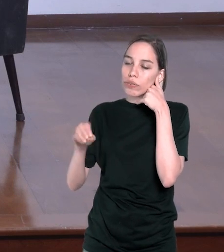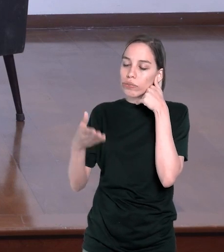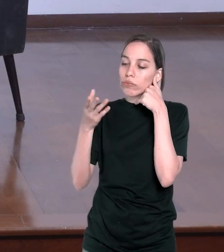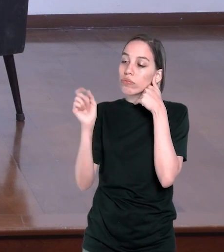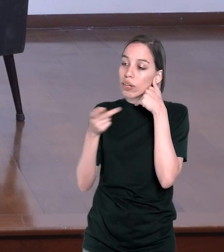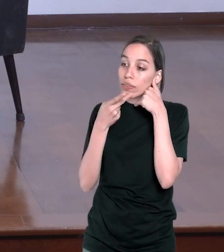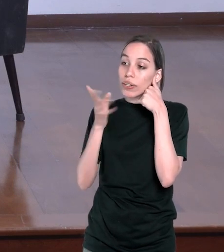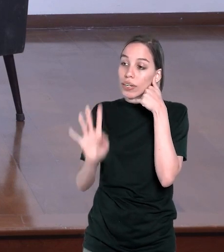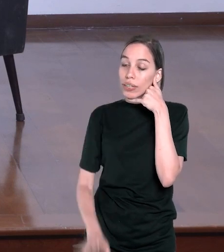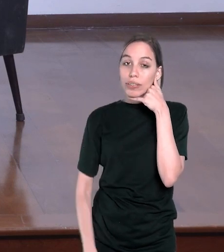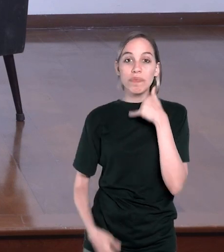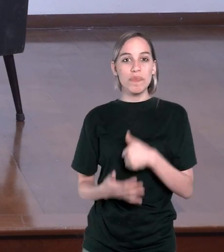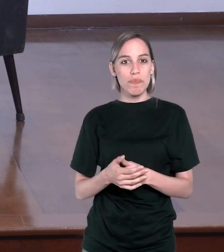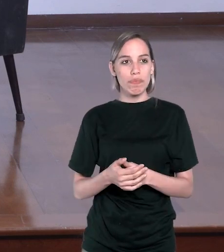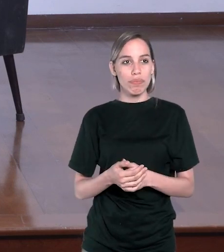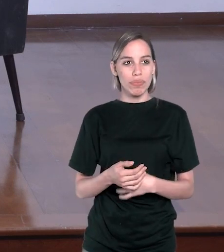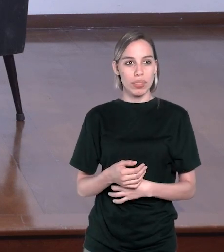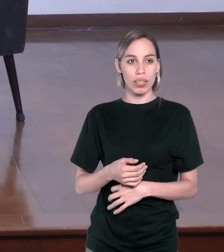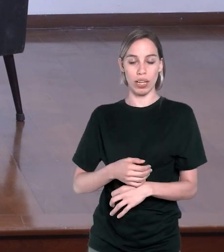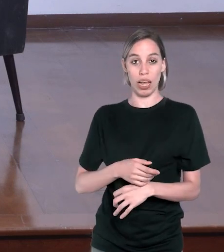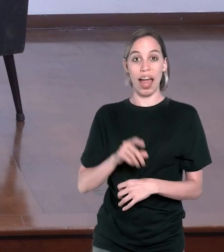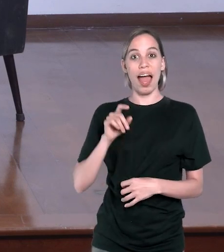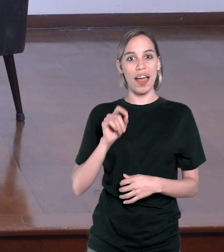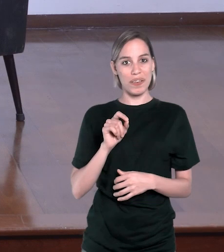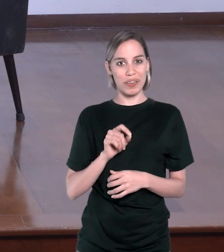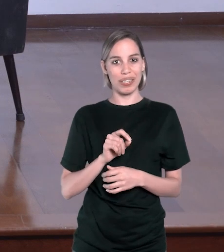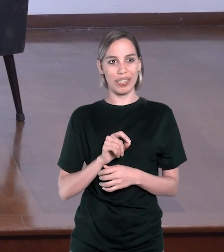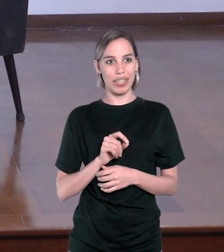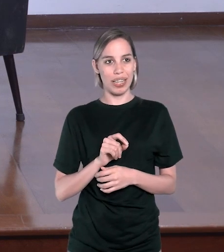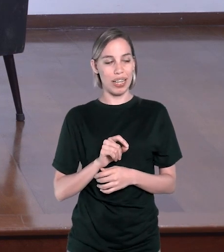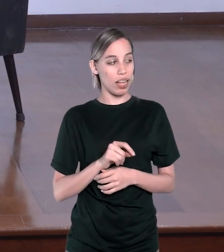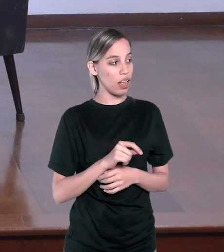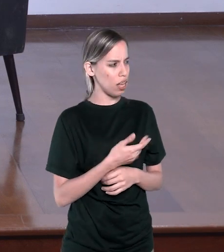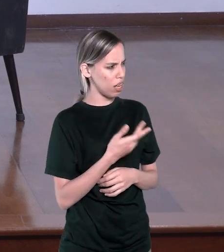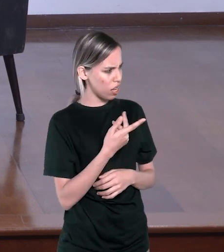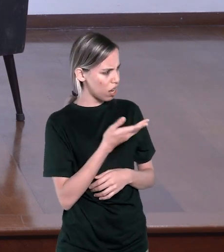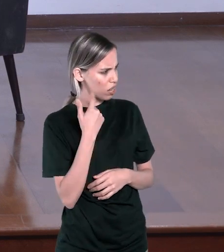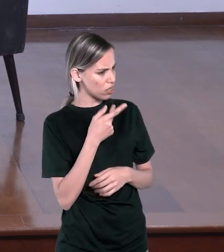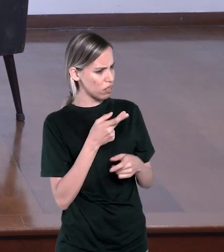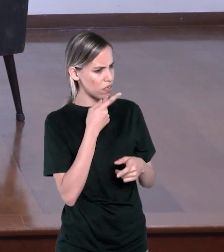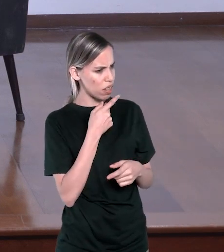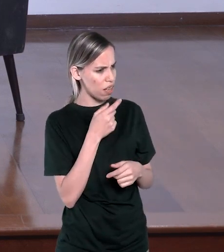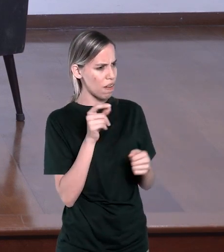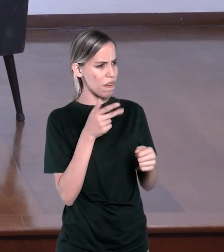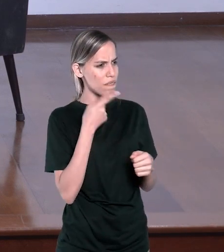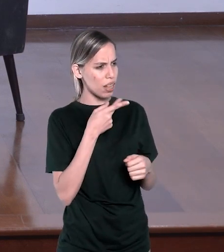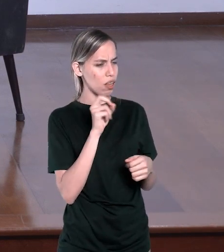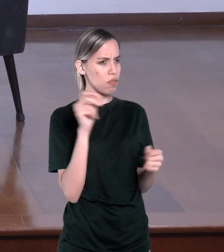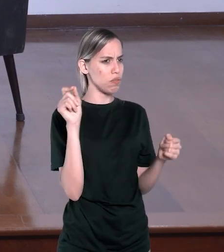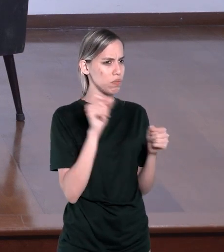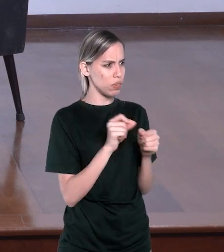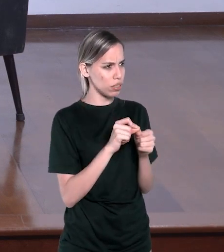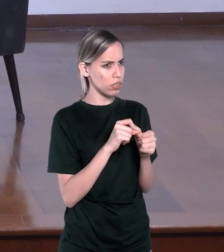recado e conversavam com a secretária e tudo, porque sabiam que ele não ia retornar. Mas quem conhecia ele também já logo